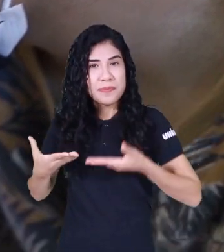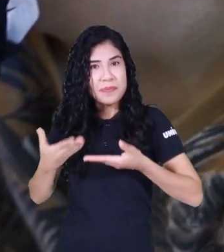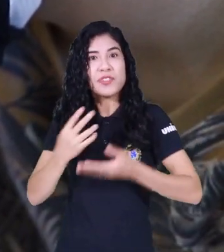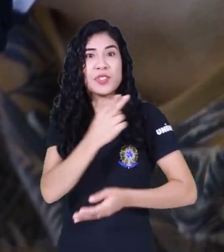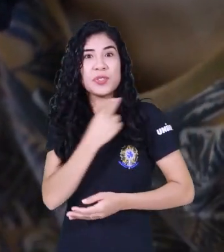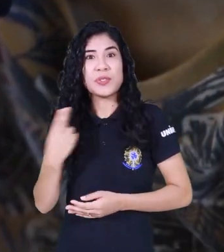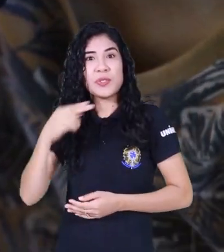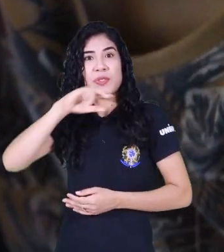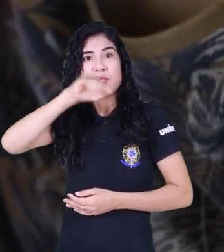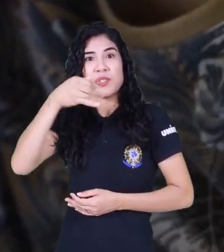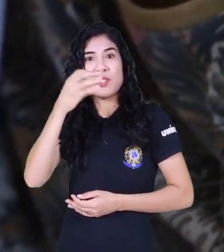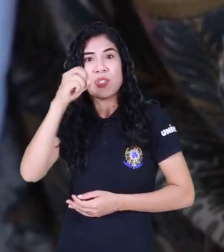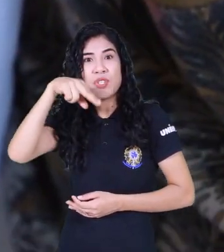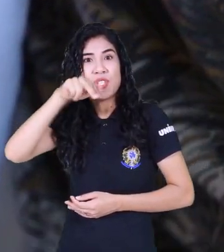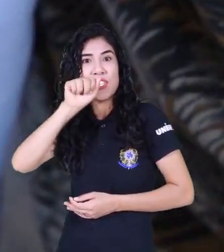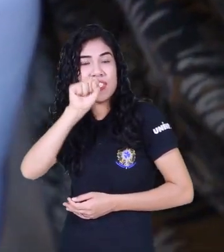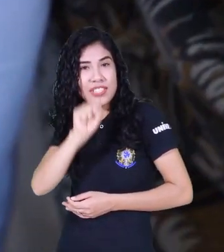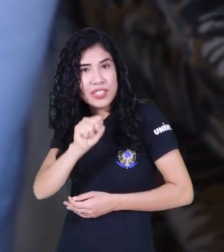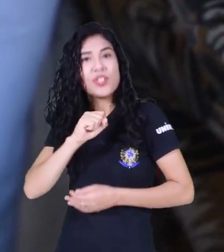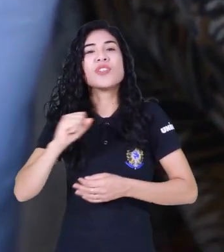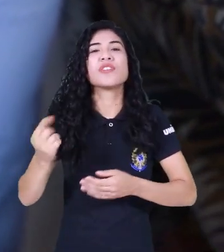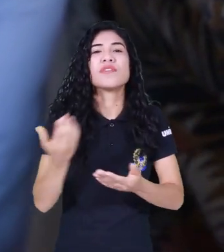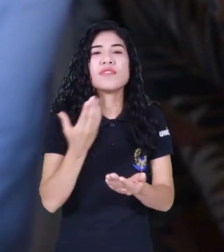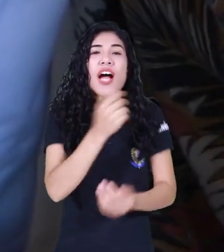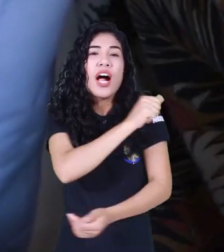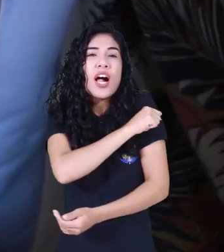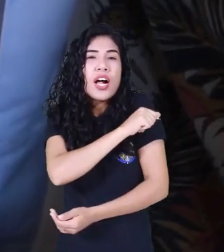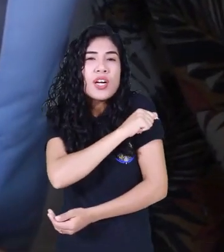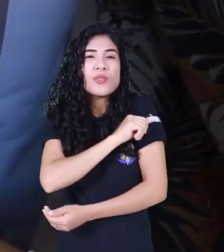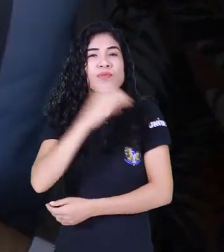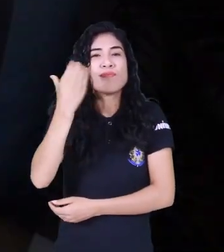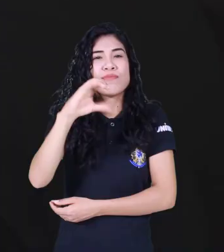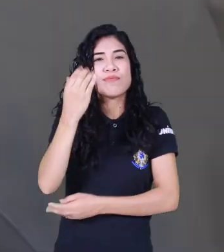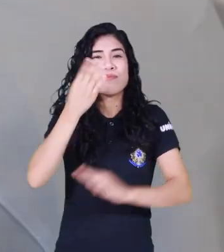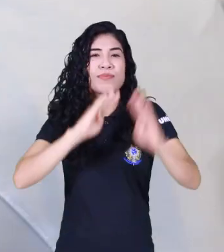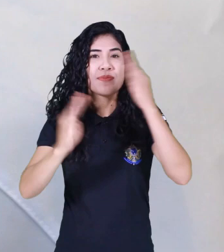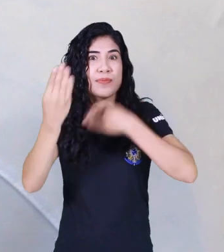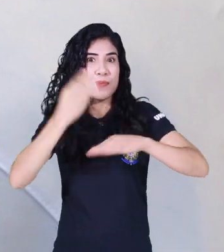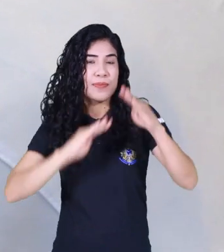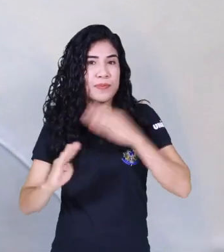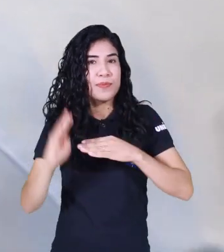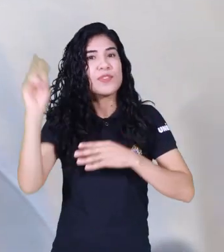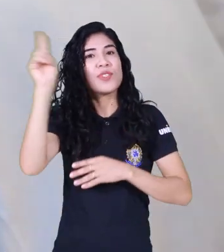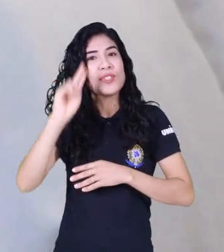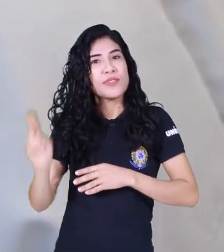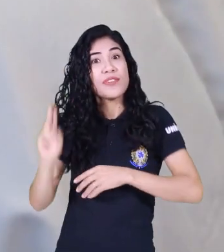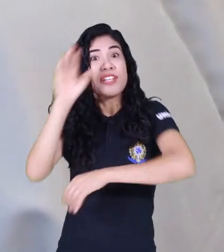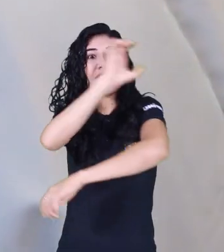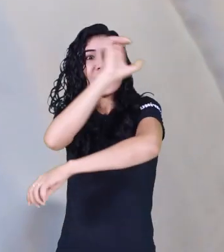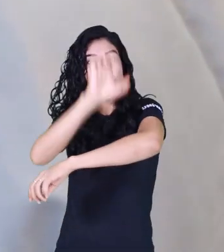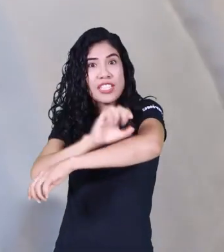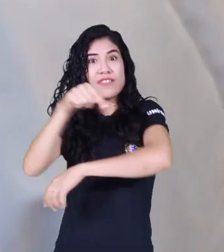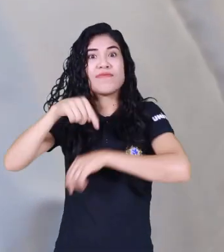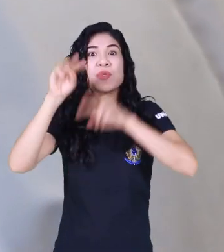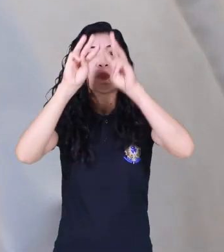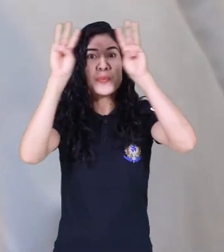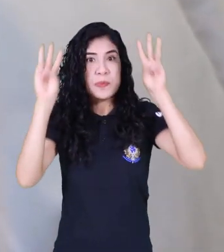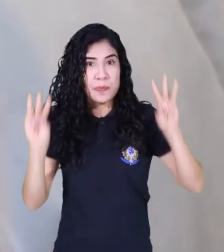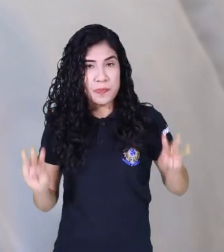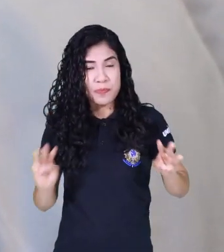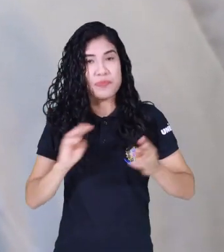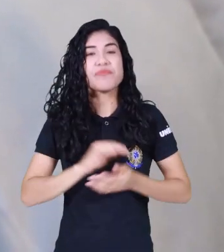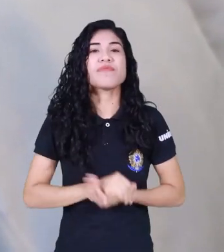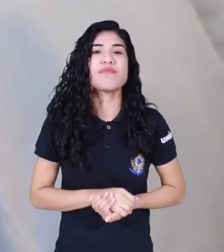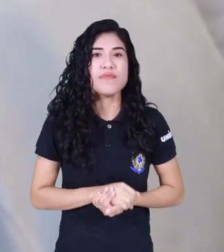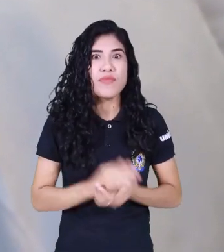chamo Jonas, sou estudante de Ciências Biológicas da Univasf e estagiário do Centro de Conservação e Manejo de Fauna. Neste vídeo, conheceremos